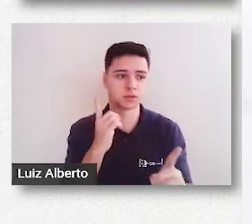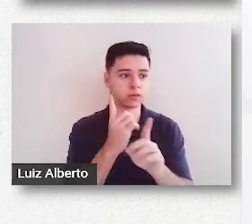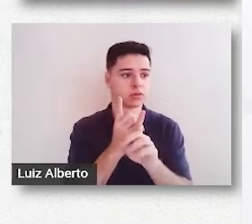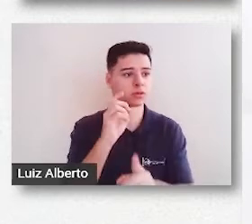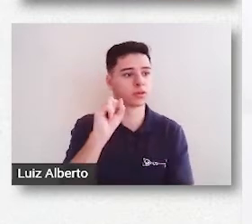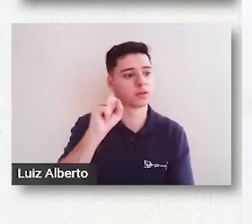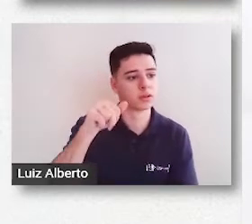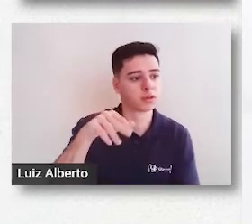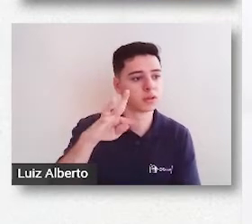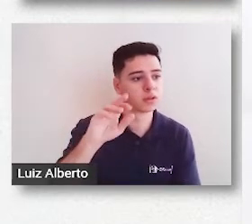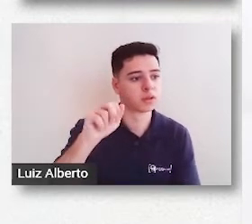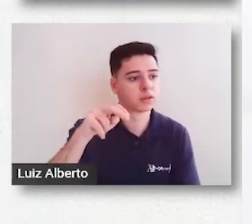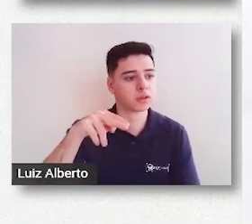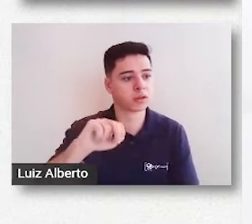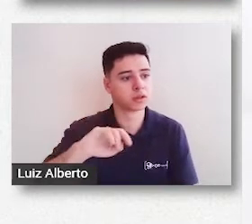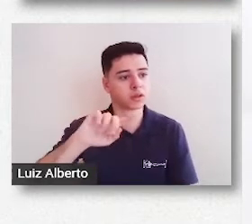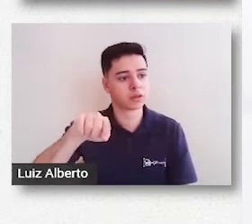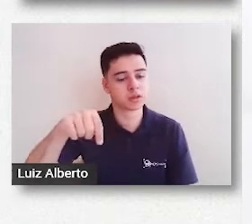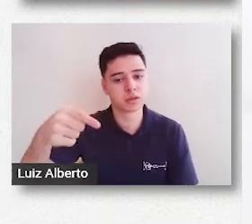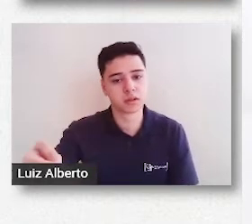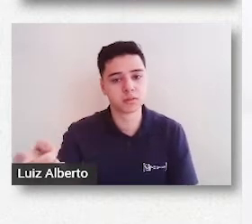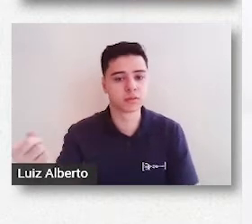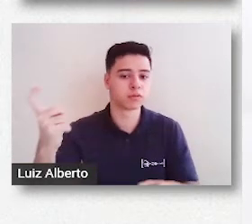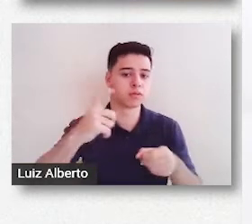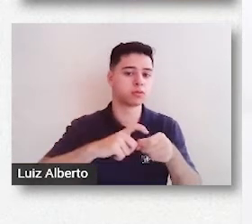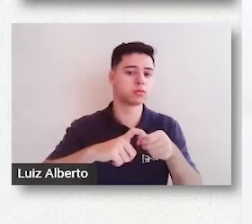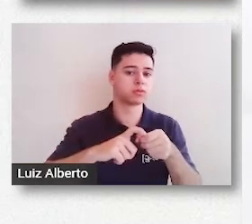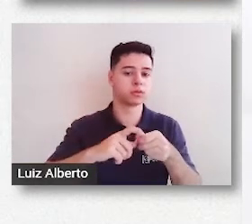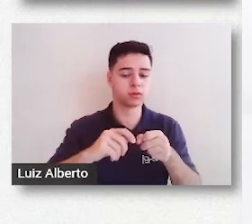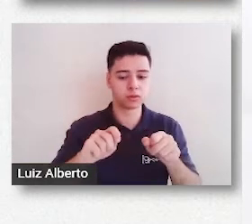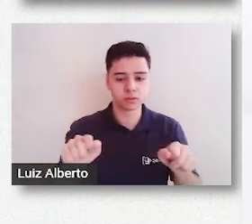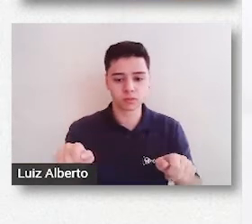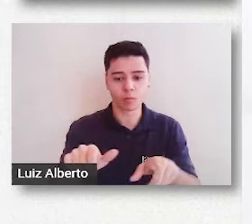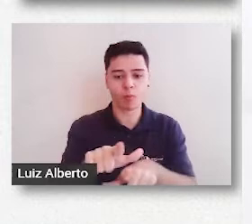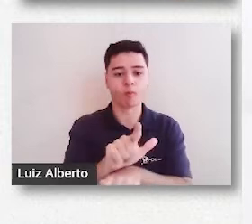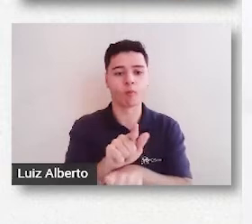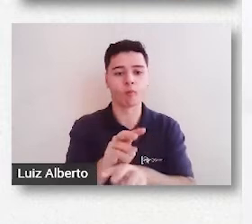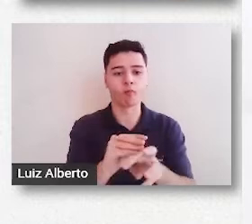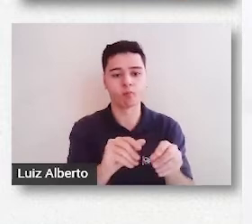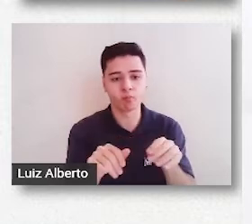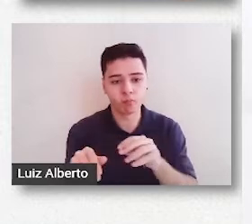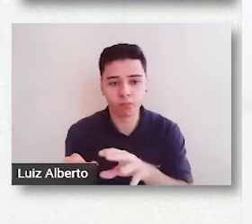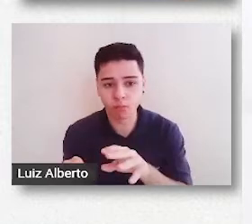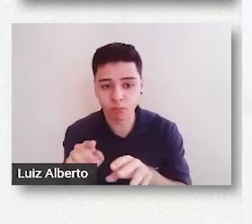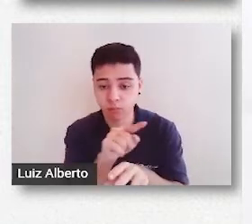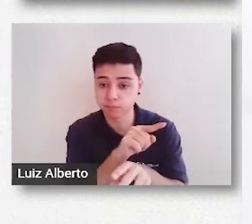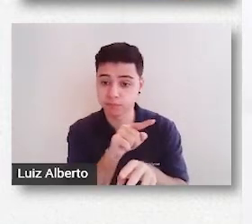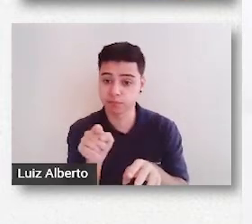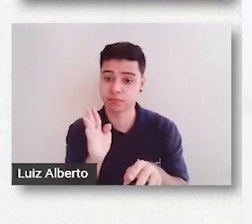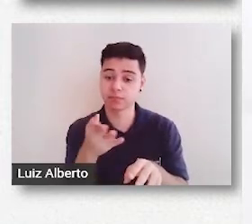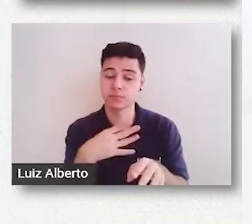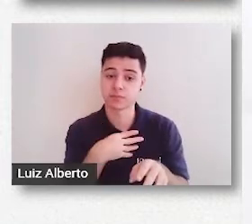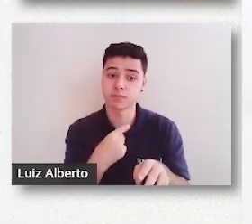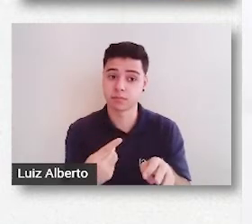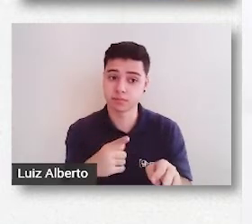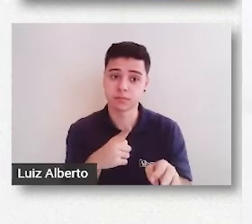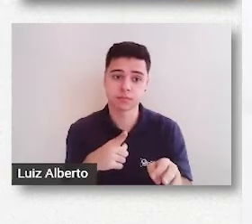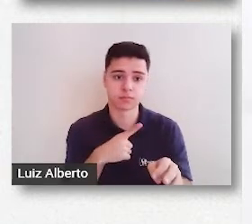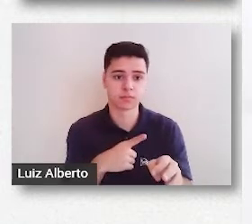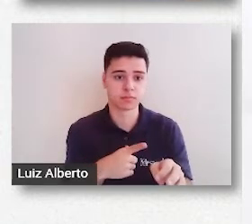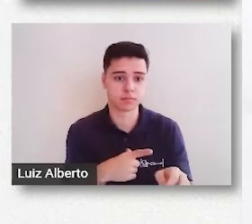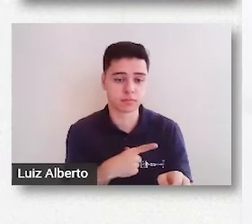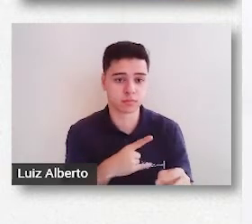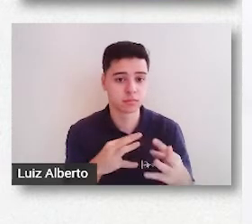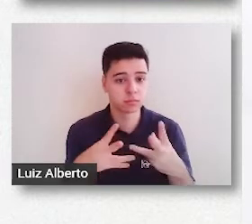Jerusalém, após voltar do deserto, para contar para ela que eles teriam uma filha. Né? Cestos de